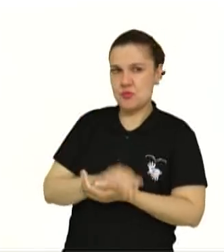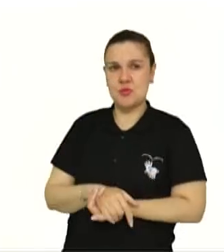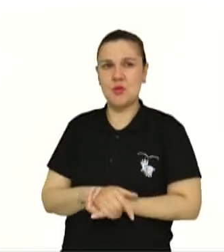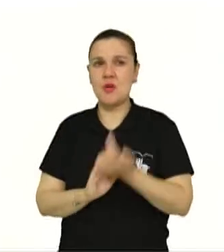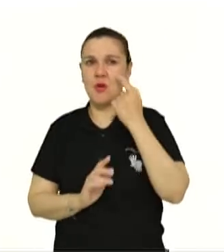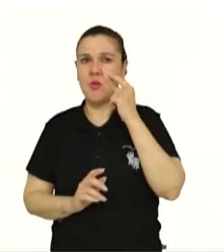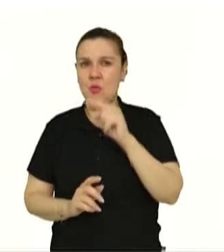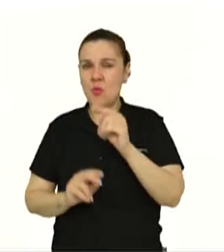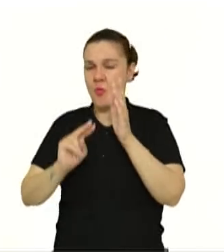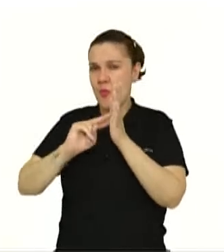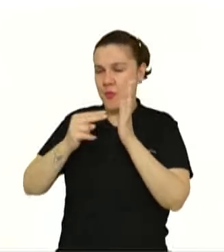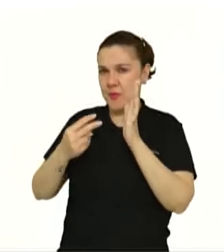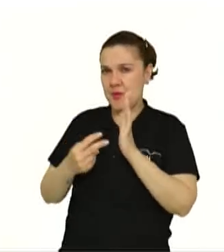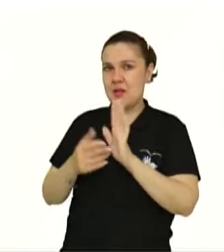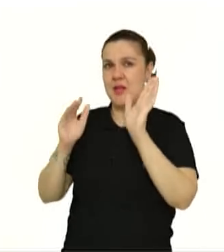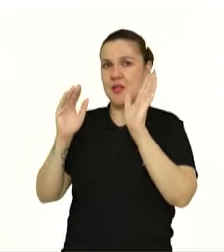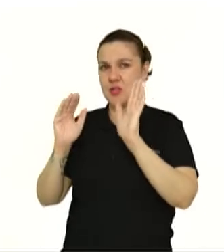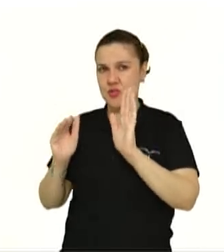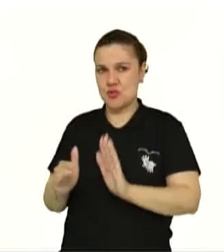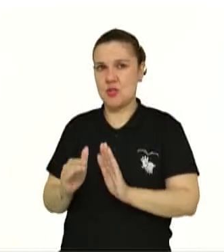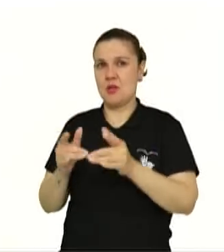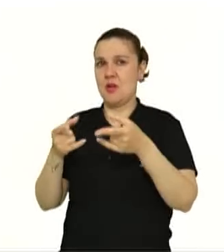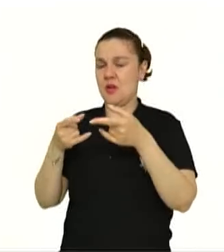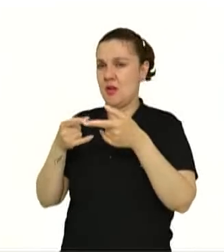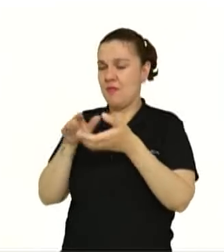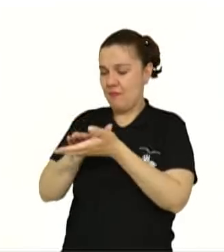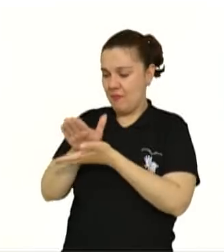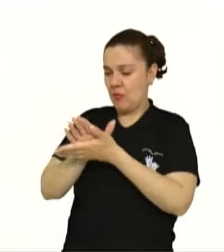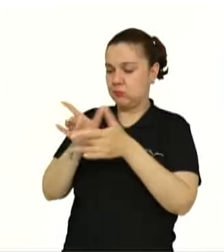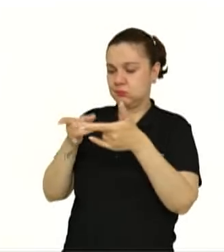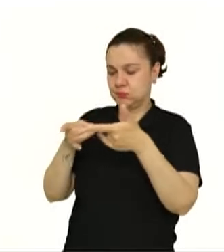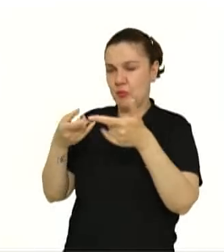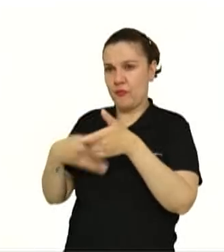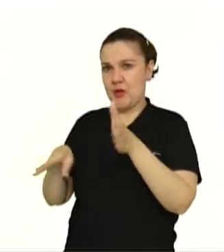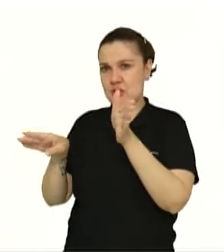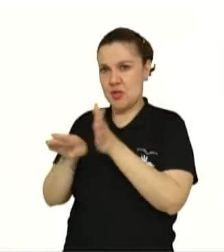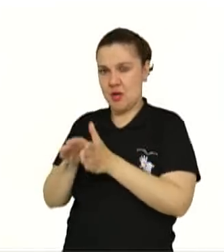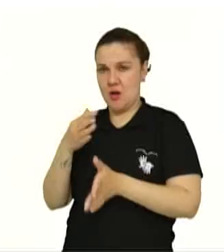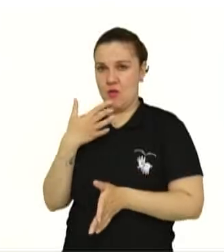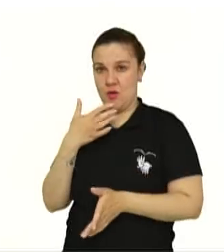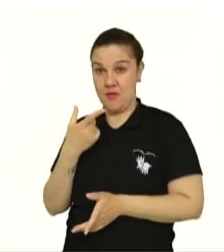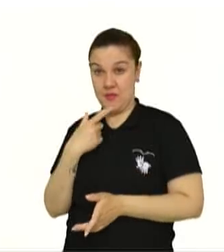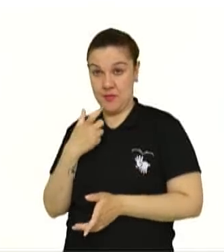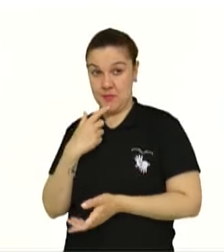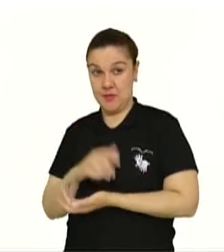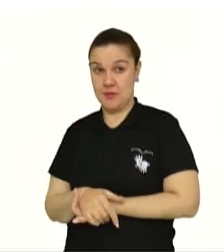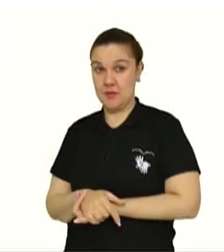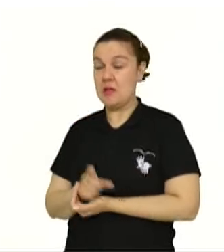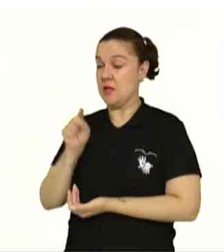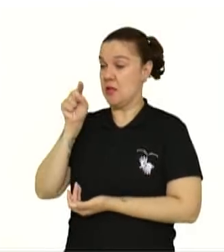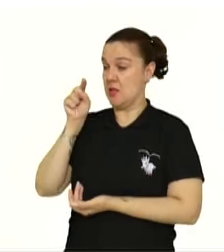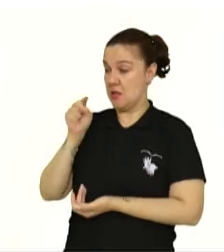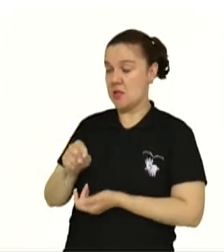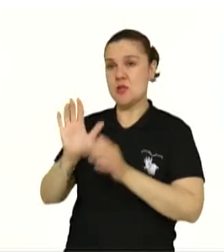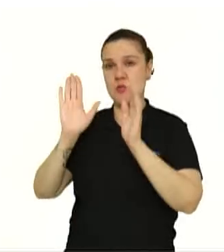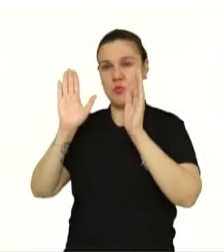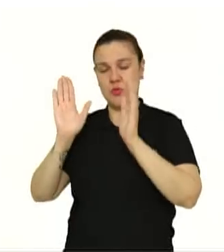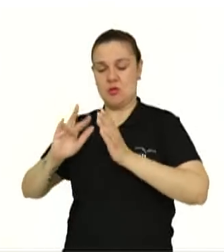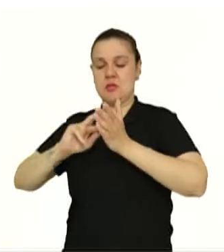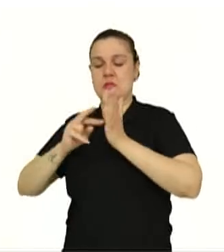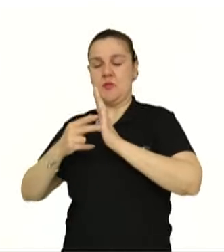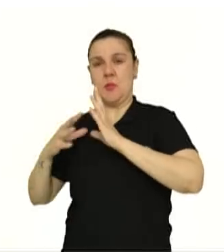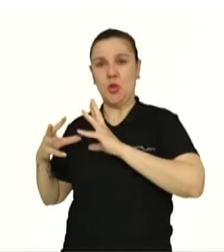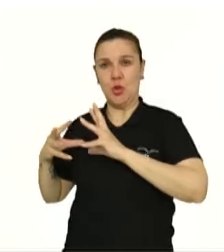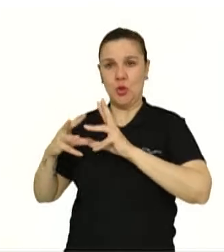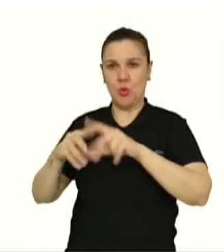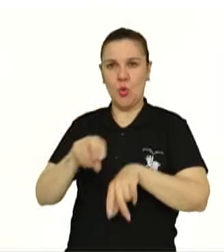seja, faturas já essa semana começam a chegar na cor vermelha? Isso vale para todo mundo